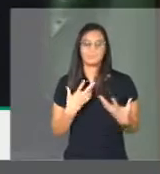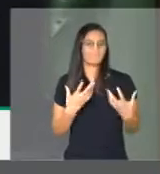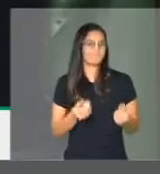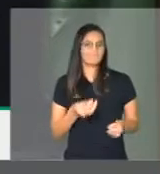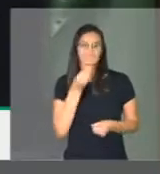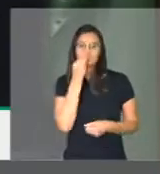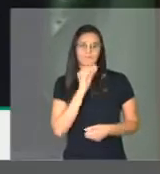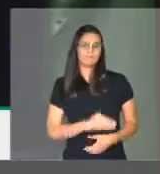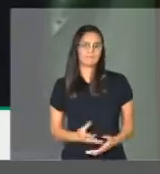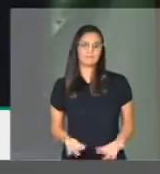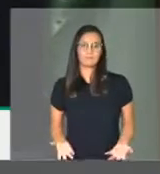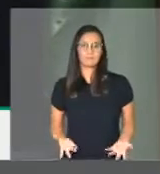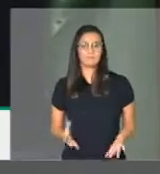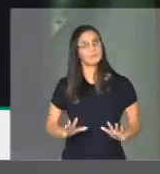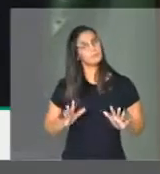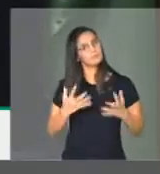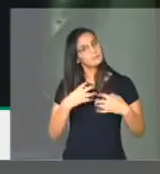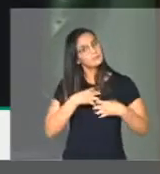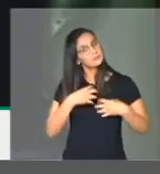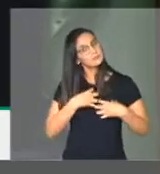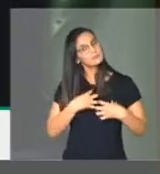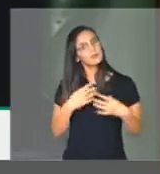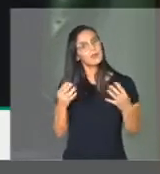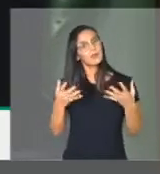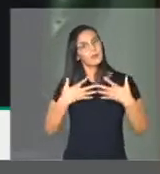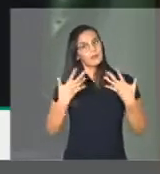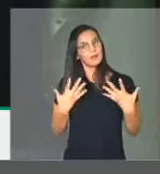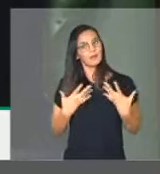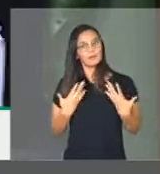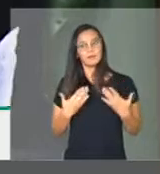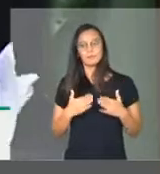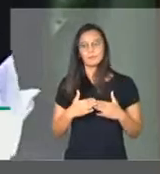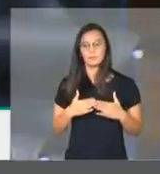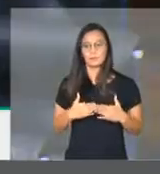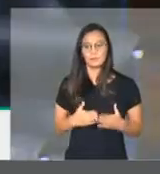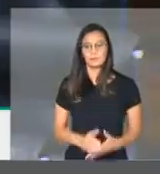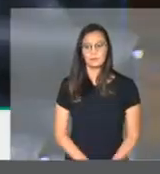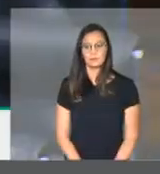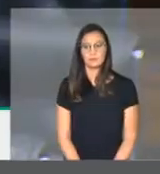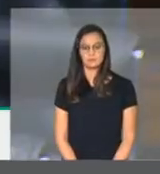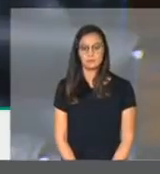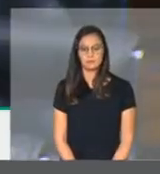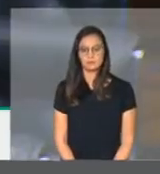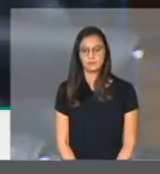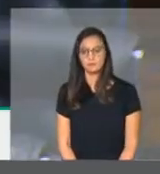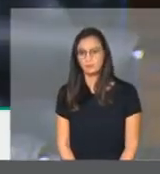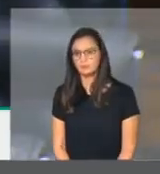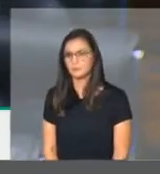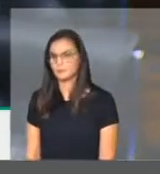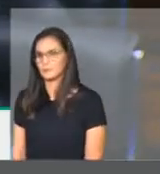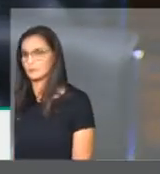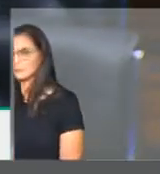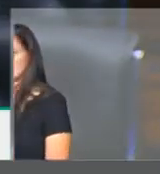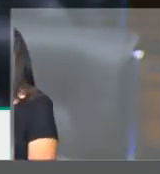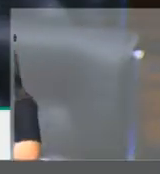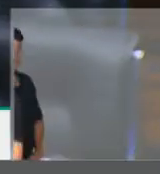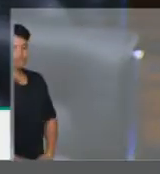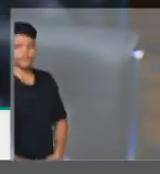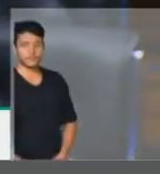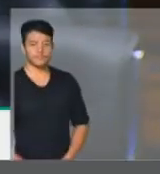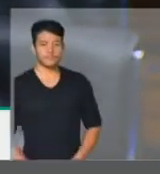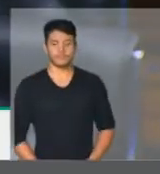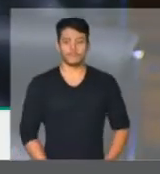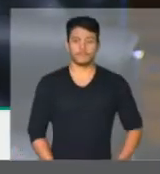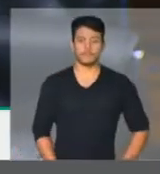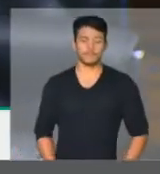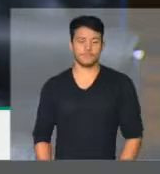inaceitáveis. Com grande alegria, deputado Afonso Mota, por favor. Queria, deputado Tadeu Alencar, em